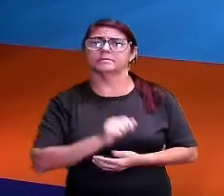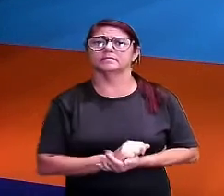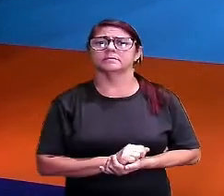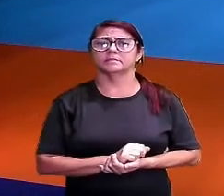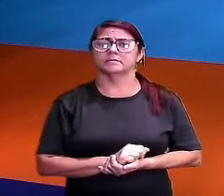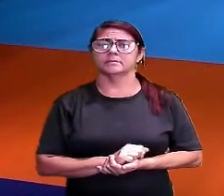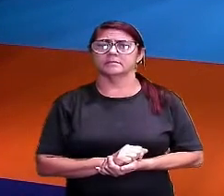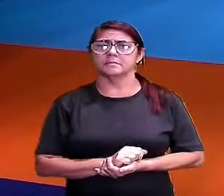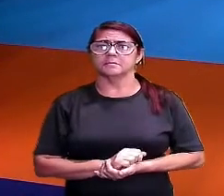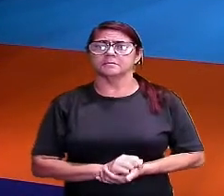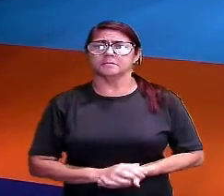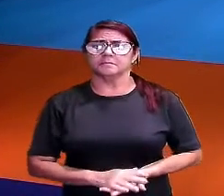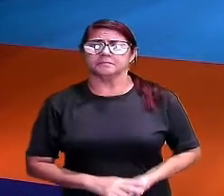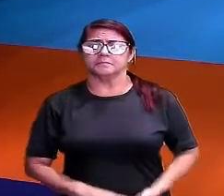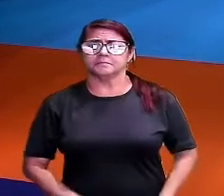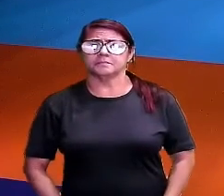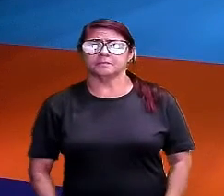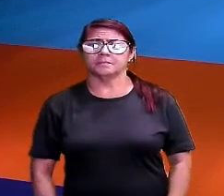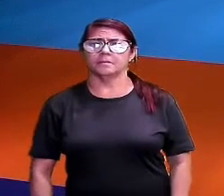bom?